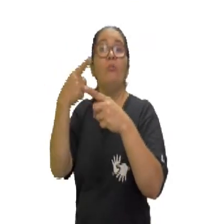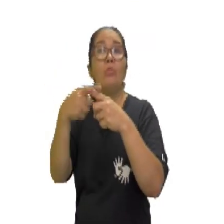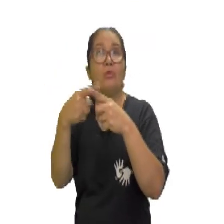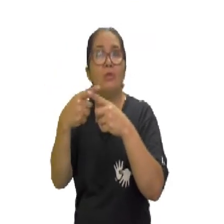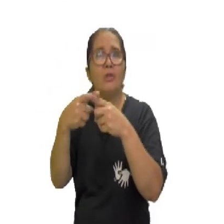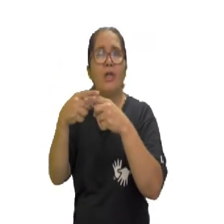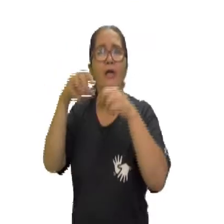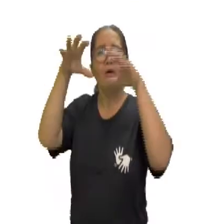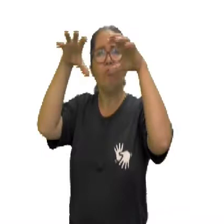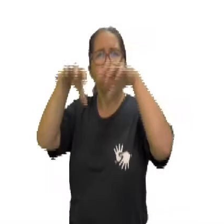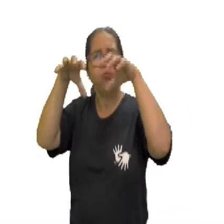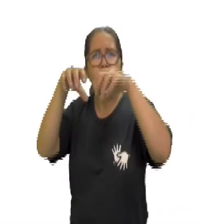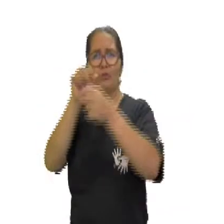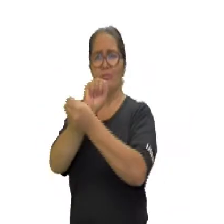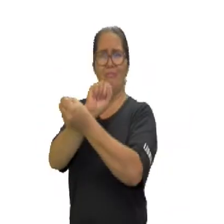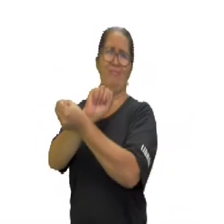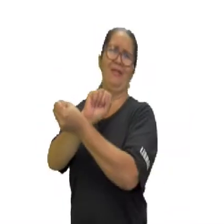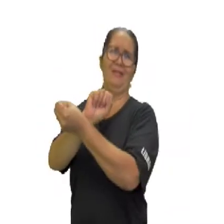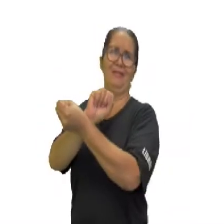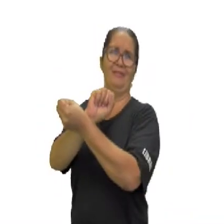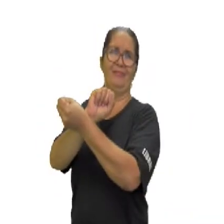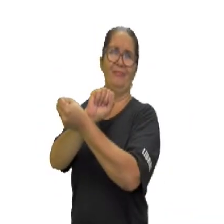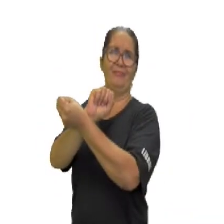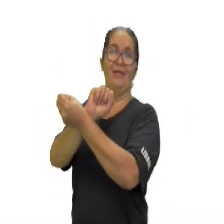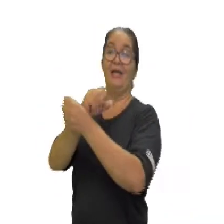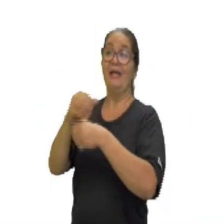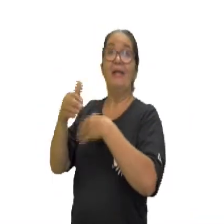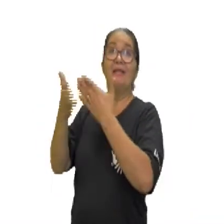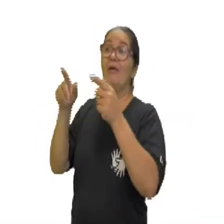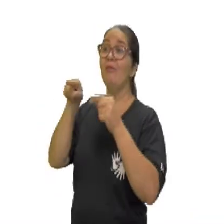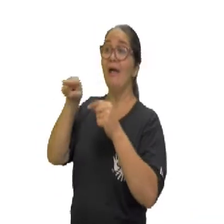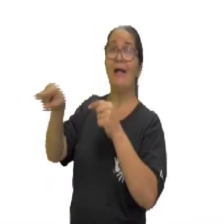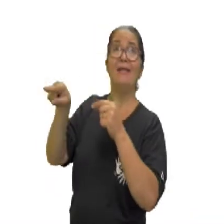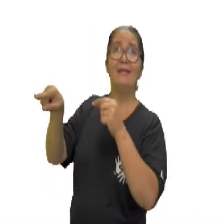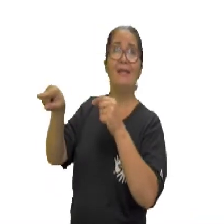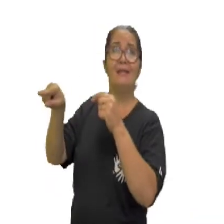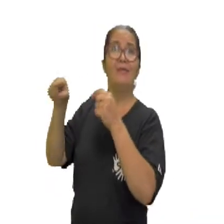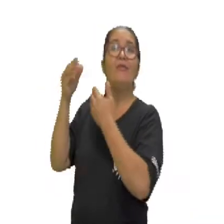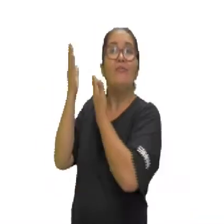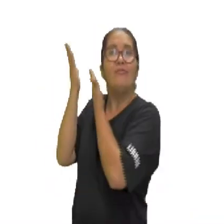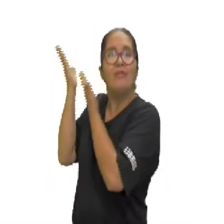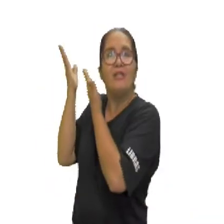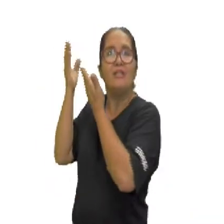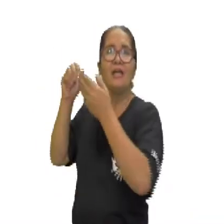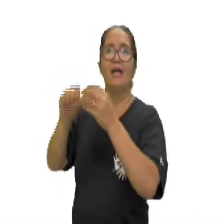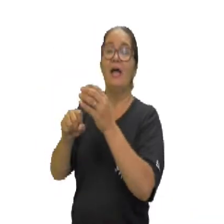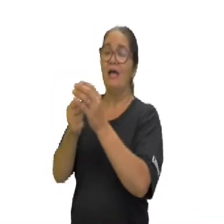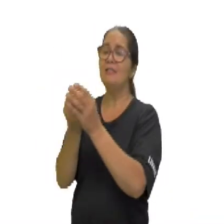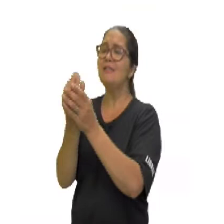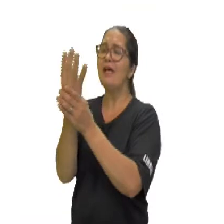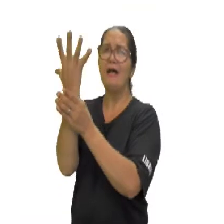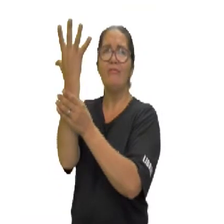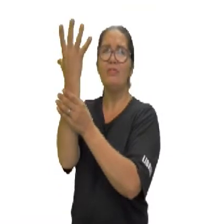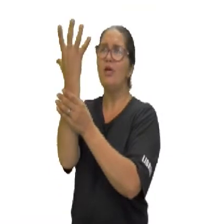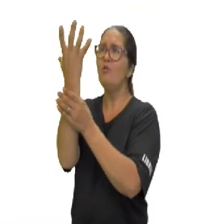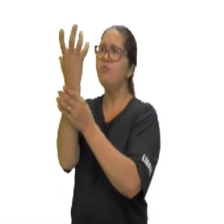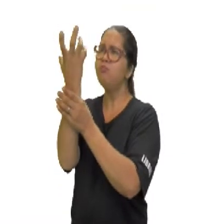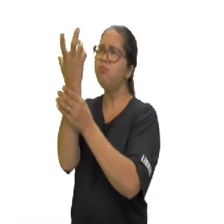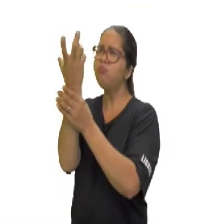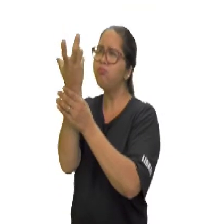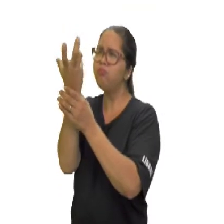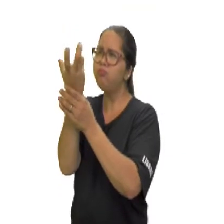uma característica do cerrado. Por isso que essa vegetação apresenta desta forma nesta